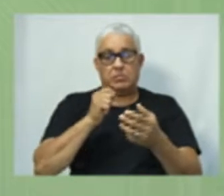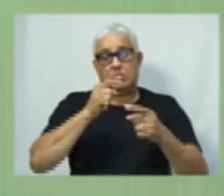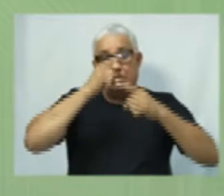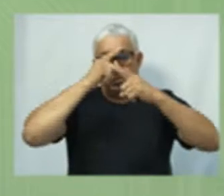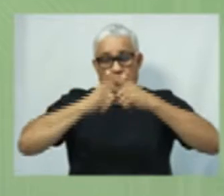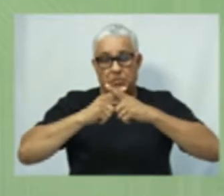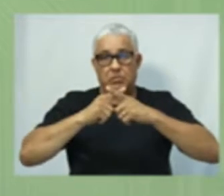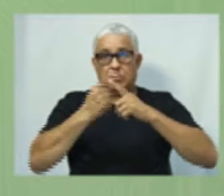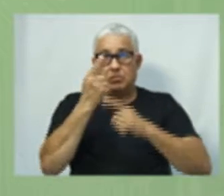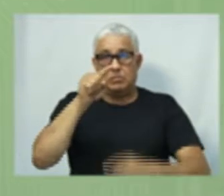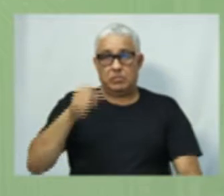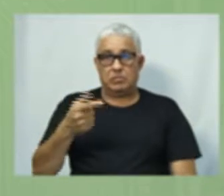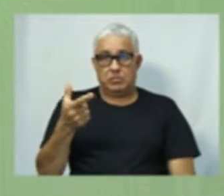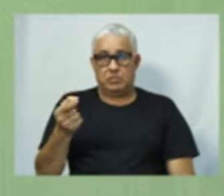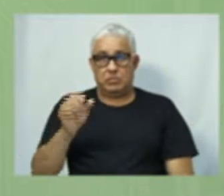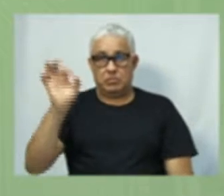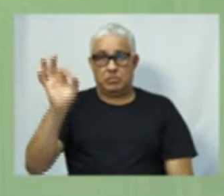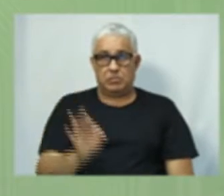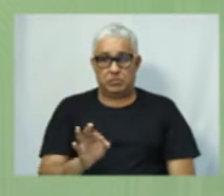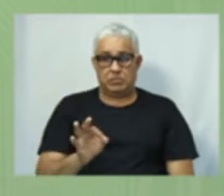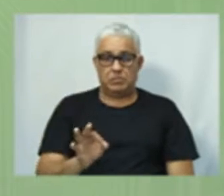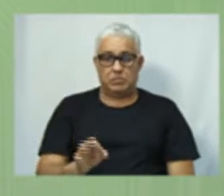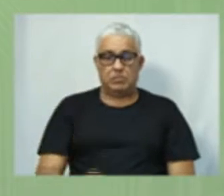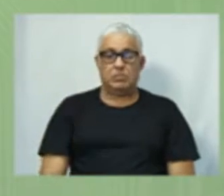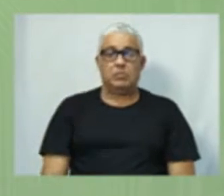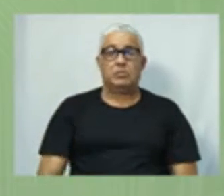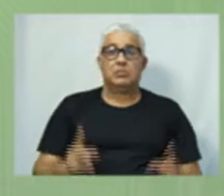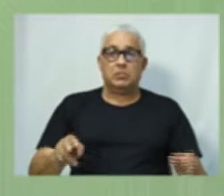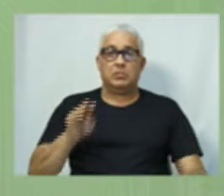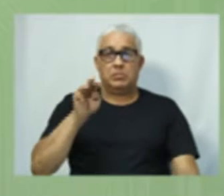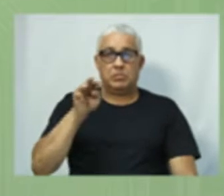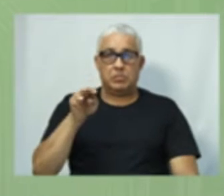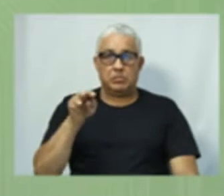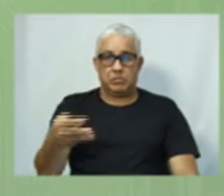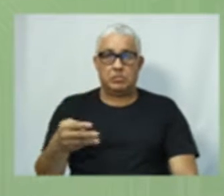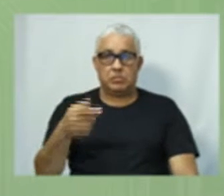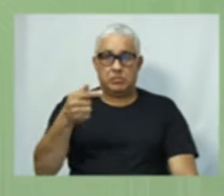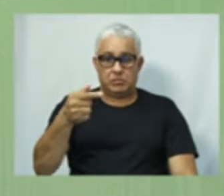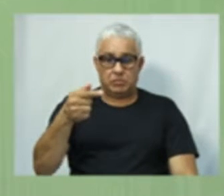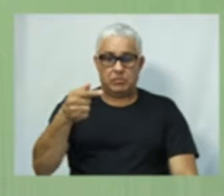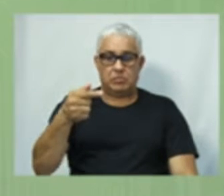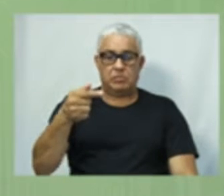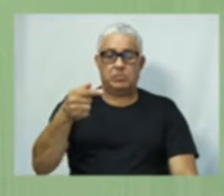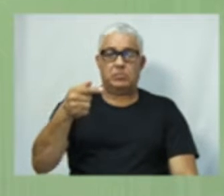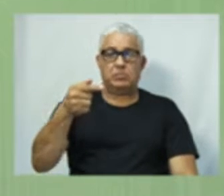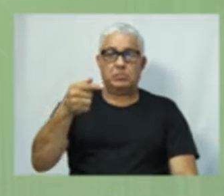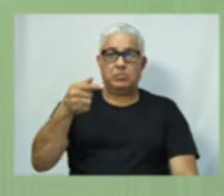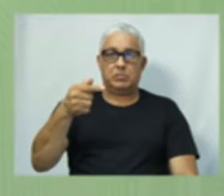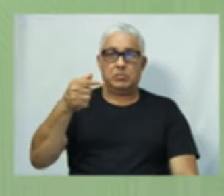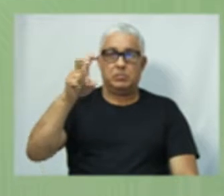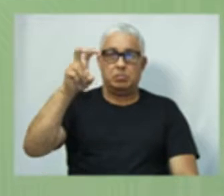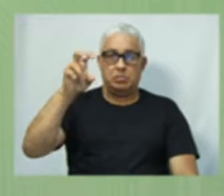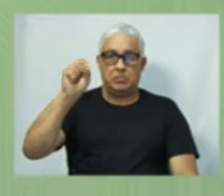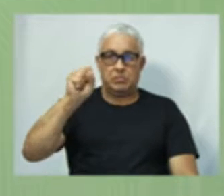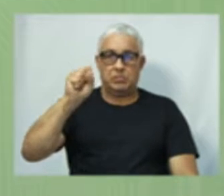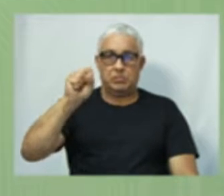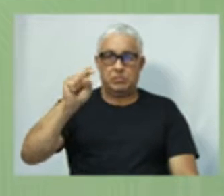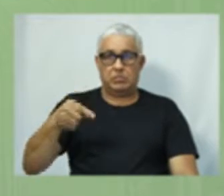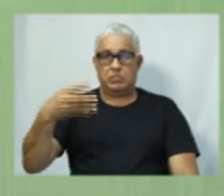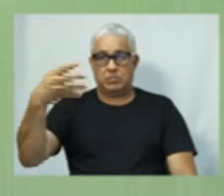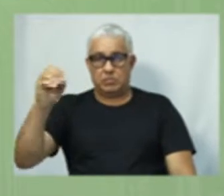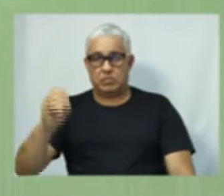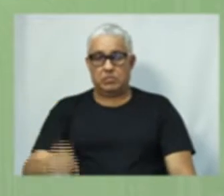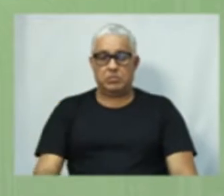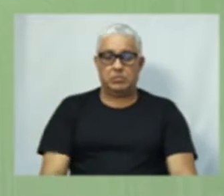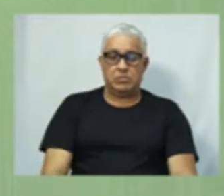vezes 1,20, que vai me dar o valor ser pago no imposto de renda dos últimos 3 meses. Portanto, qual é